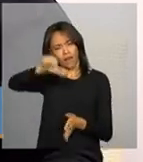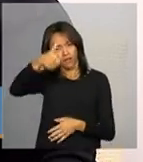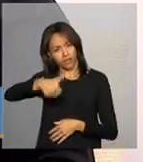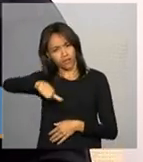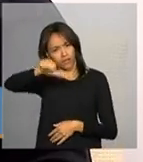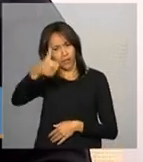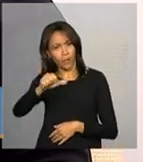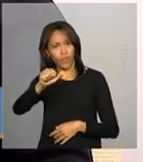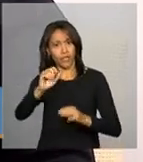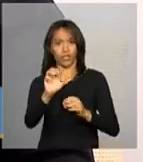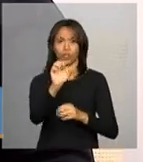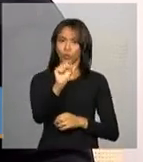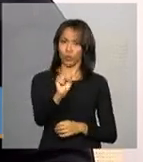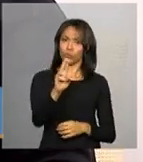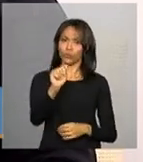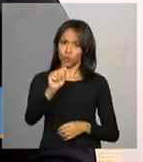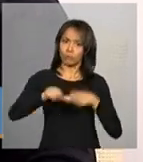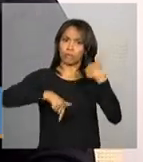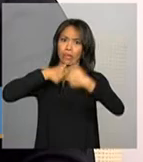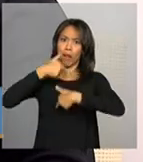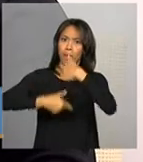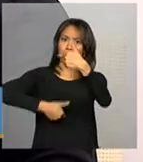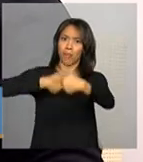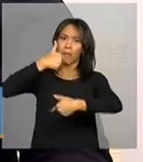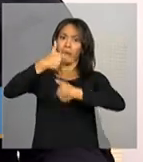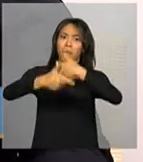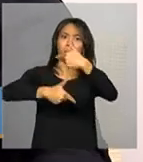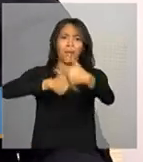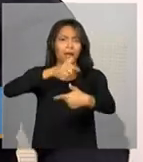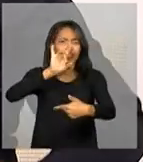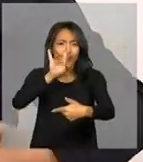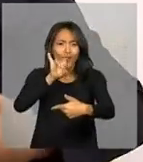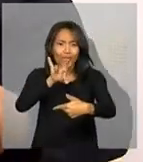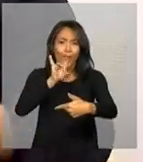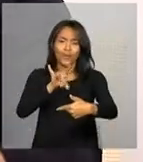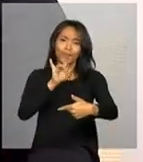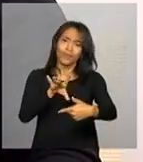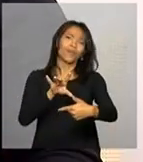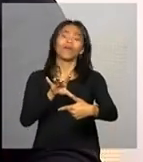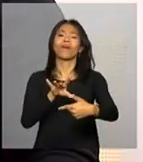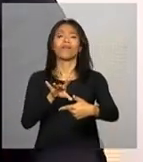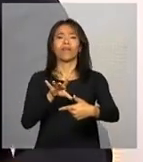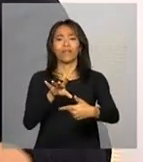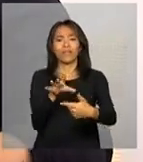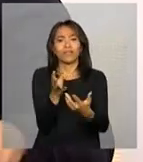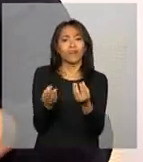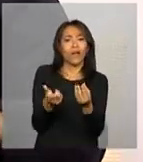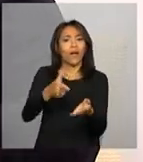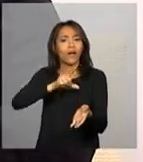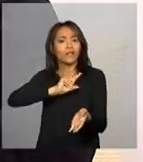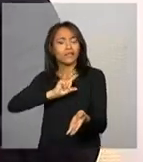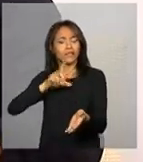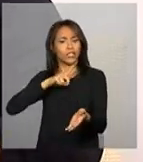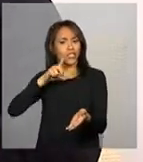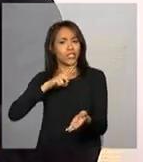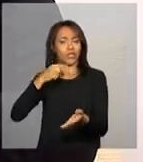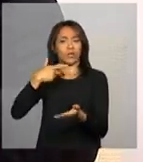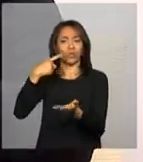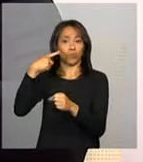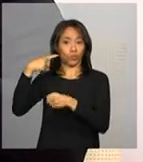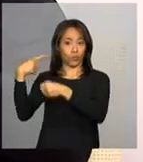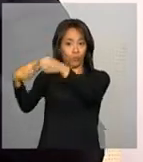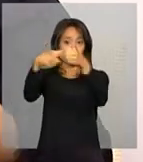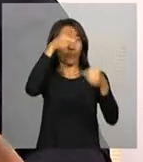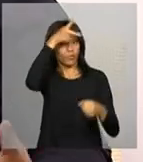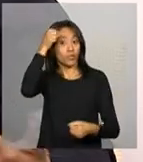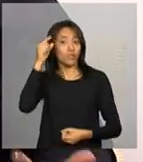chegou num patamar viu Adriana aqui não dá mais para os municípios se habilitarem a ele antes tinha o município tinha aqui